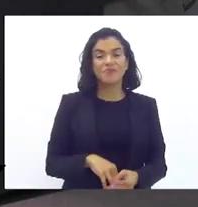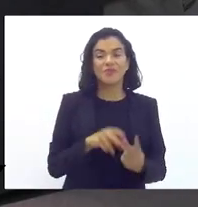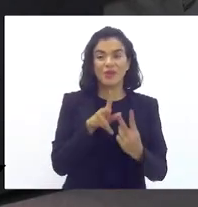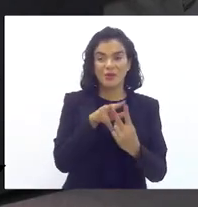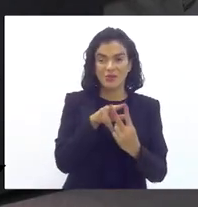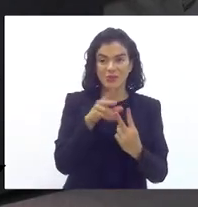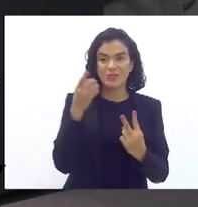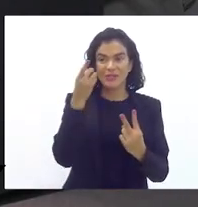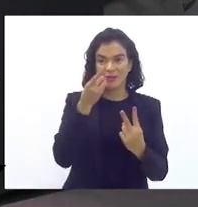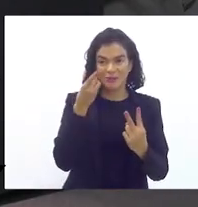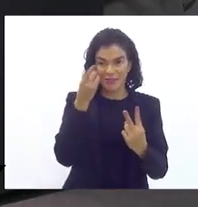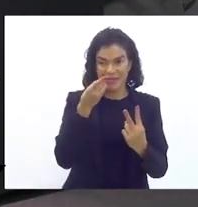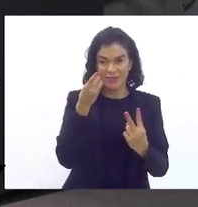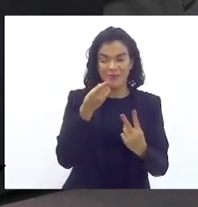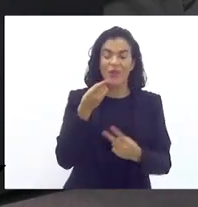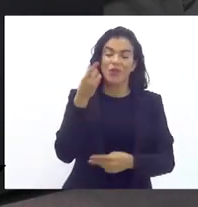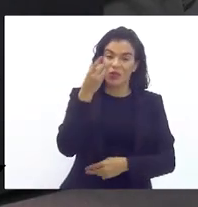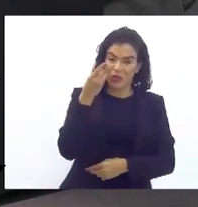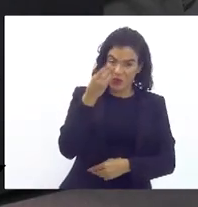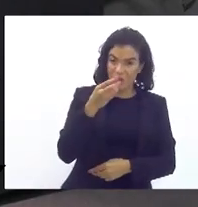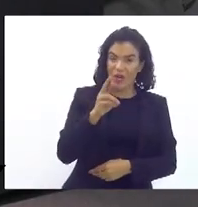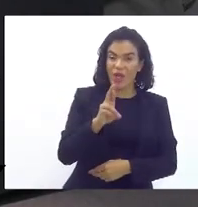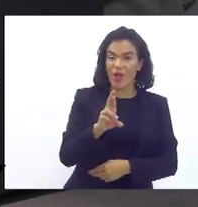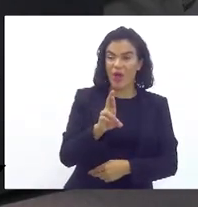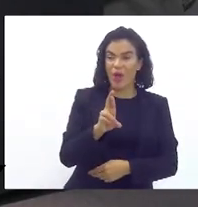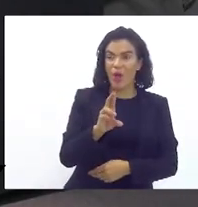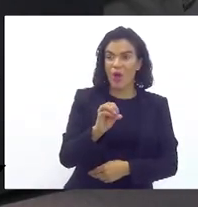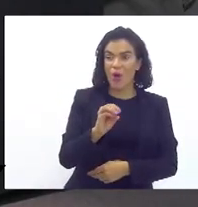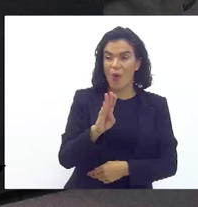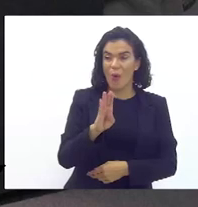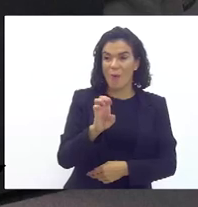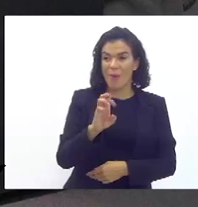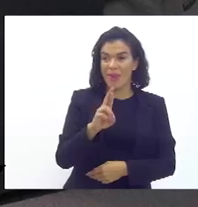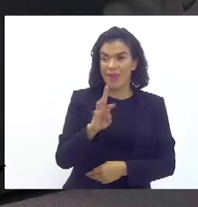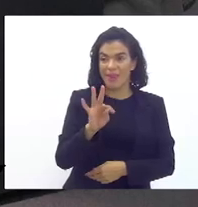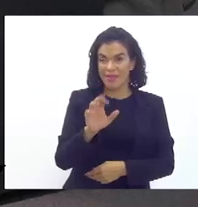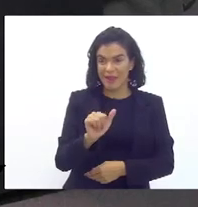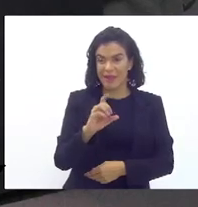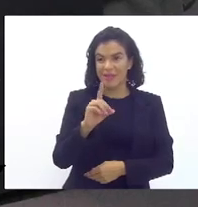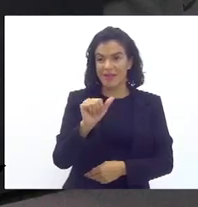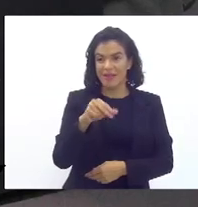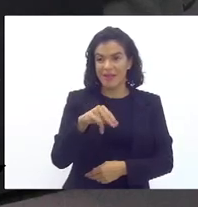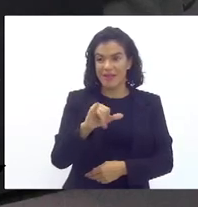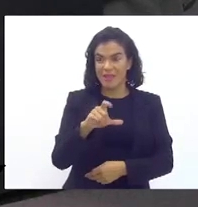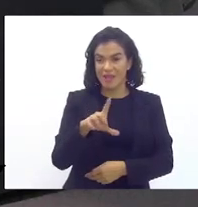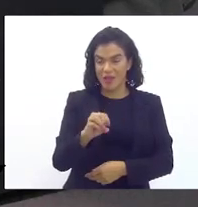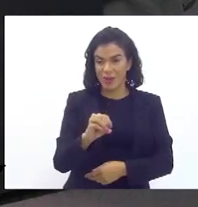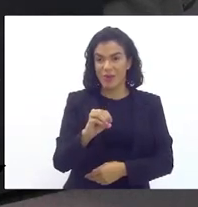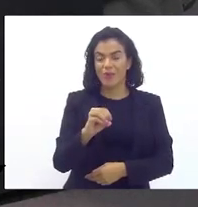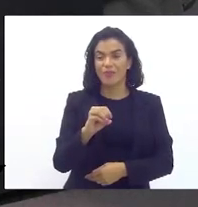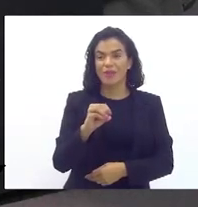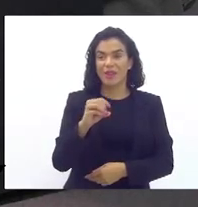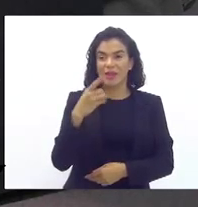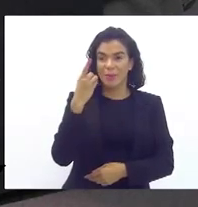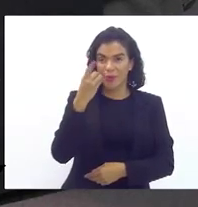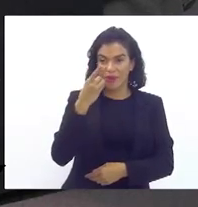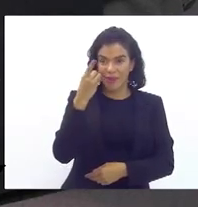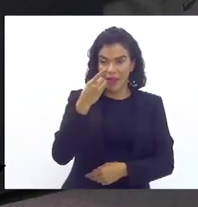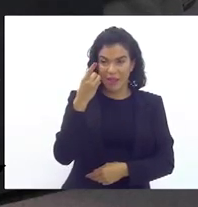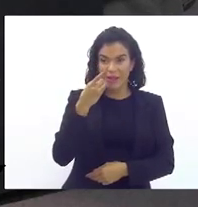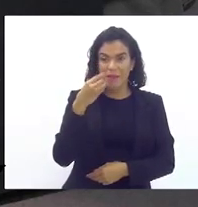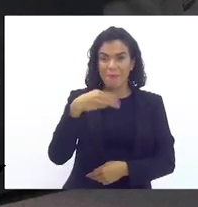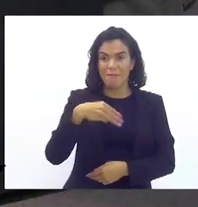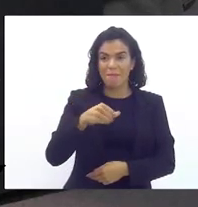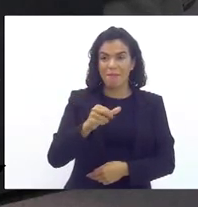é isso a Doutora Roberta os parlamentares o Danilo a deputada Marta e algumas intervenções do